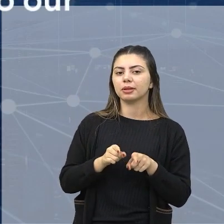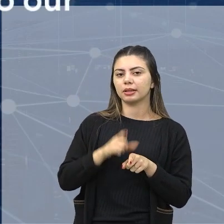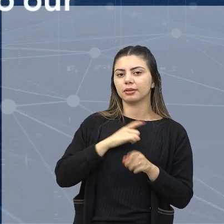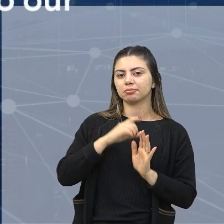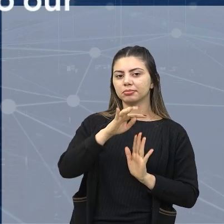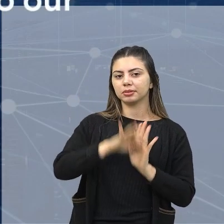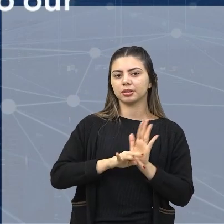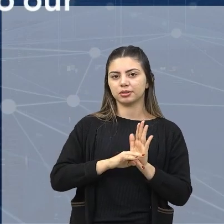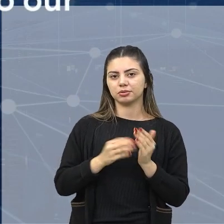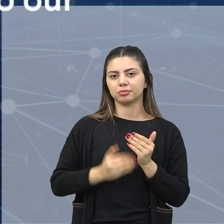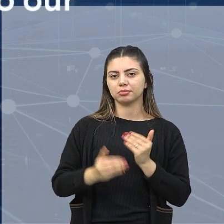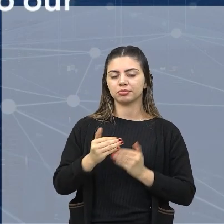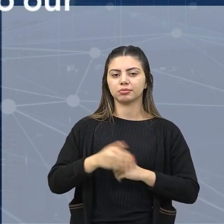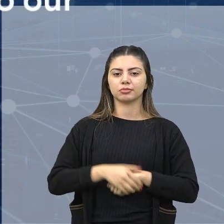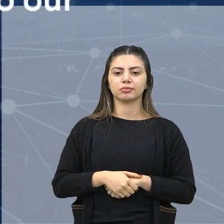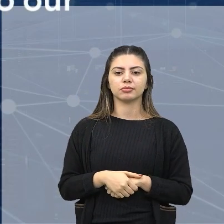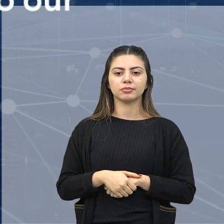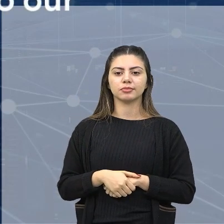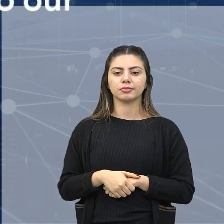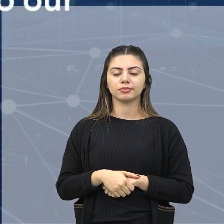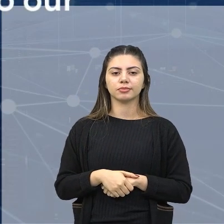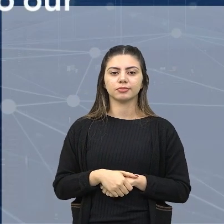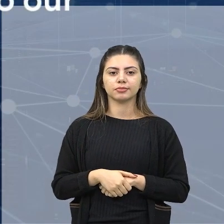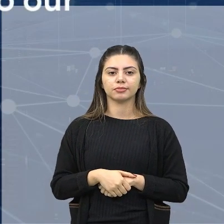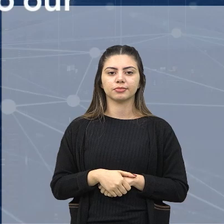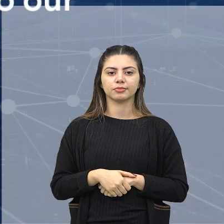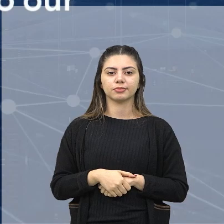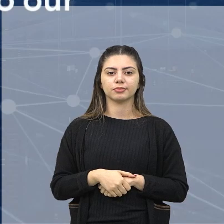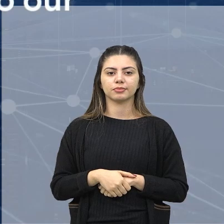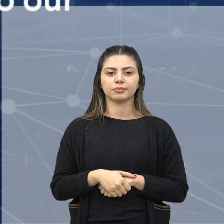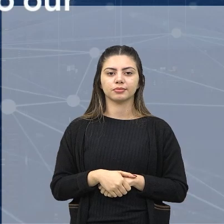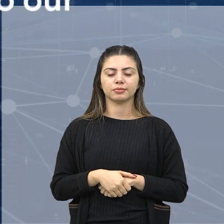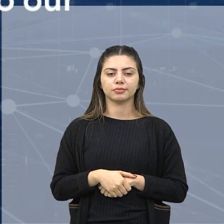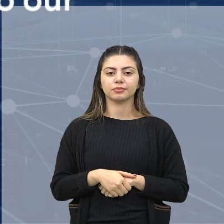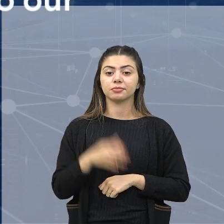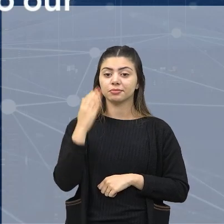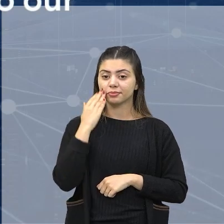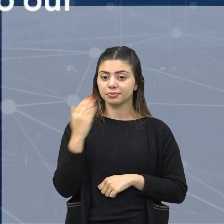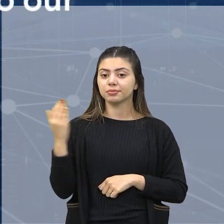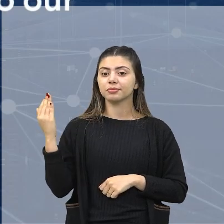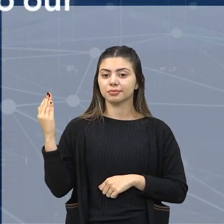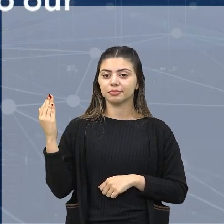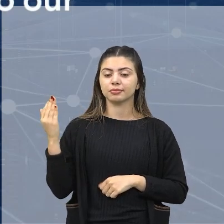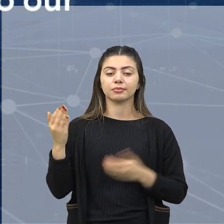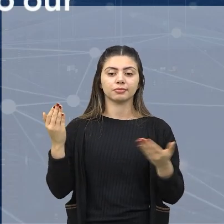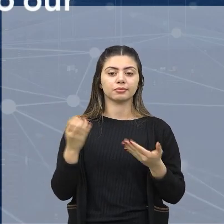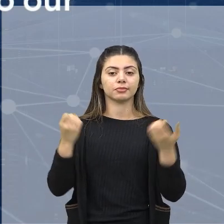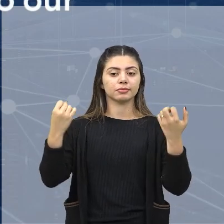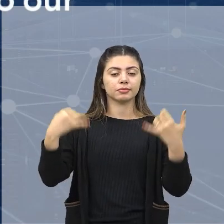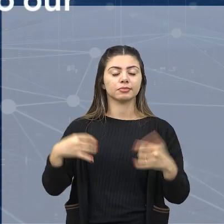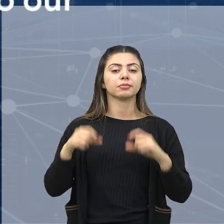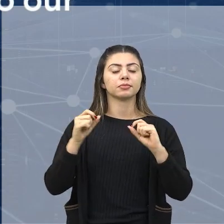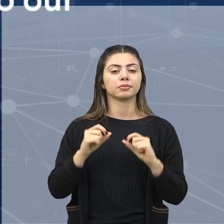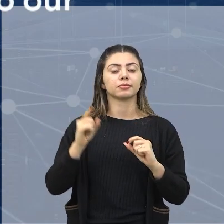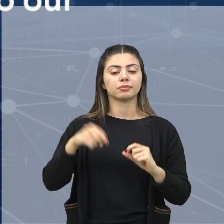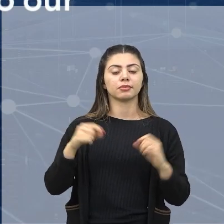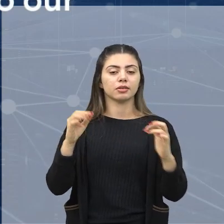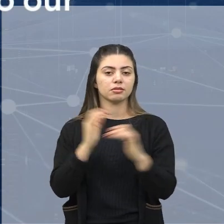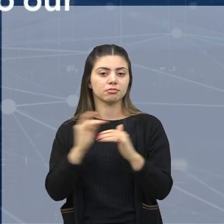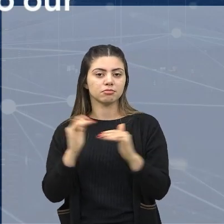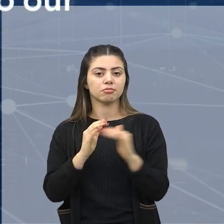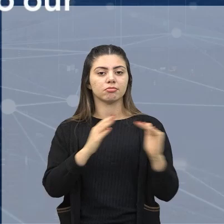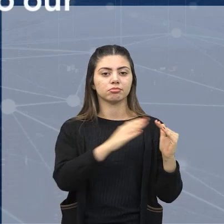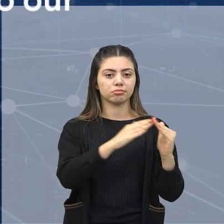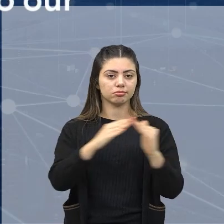texto, vamos aqui ver. In the future, agora já falamos das cidades, das casas, e agora, olha